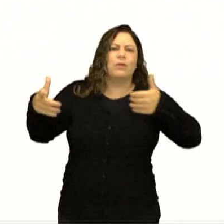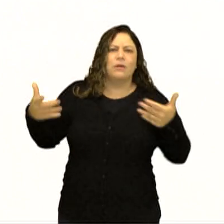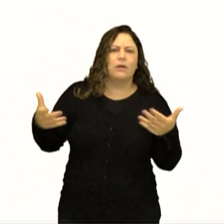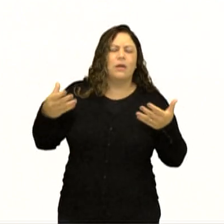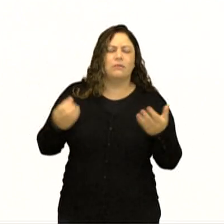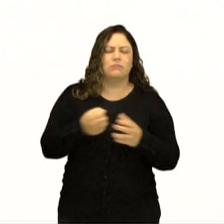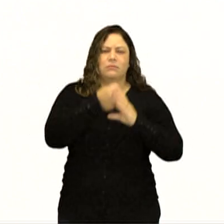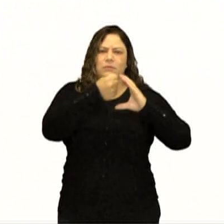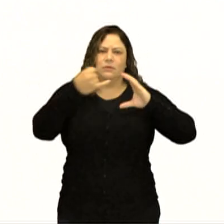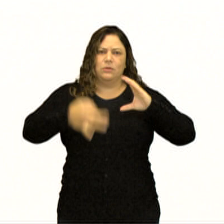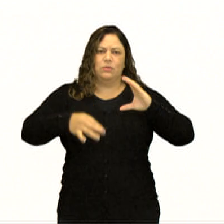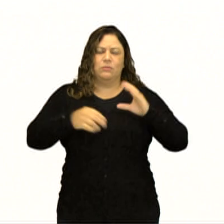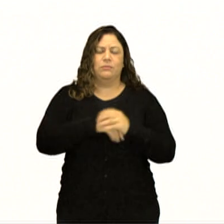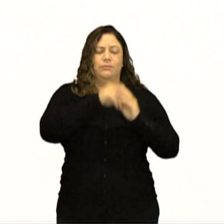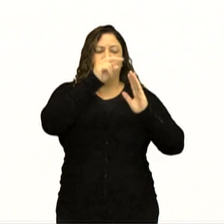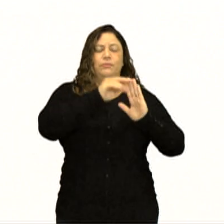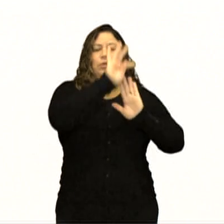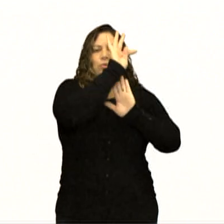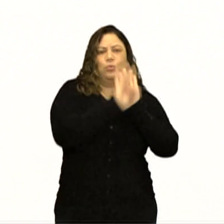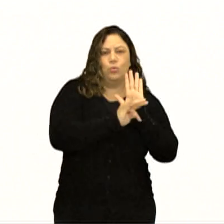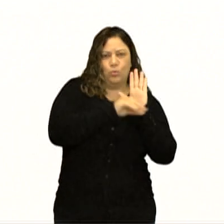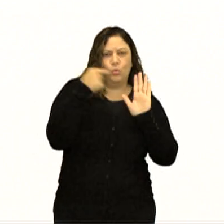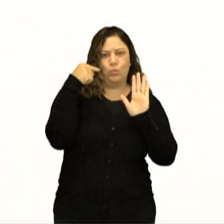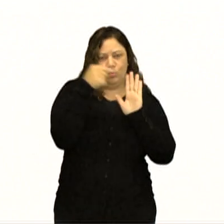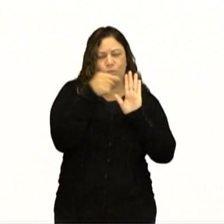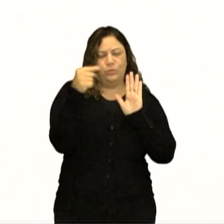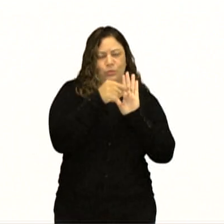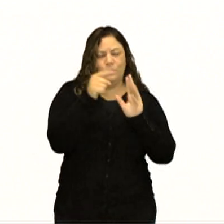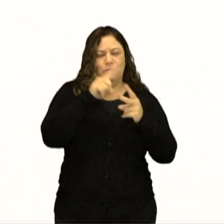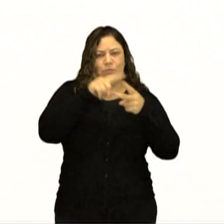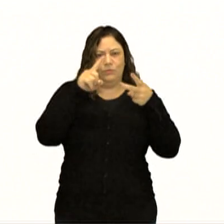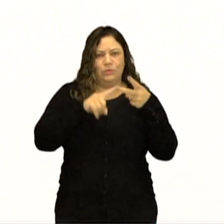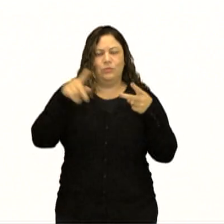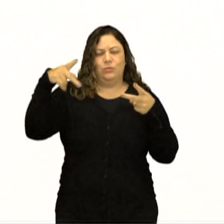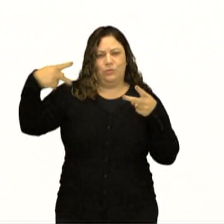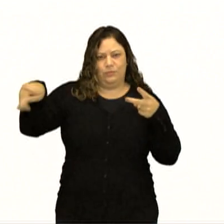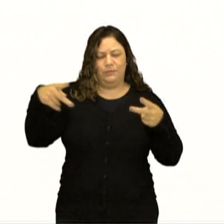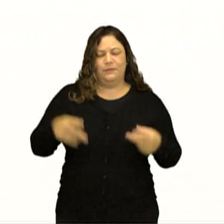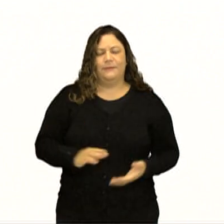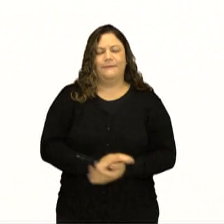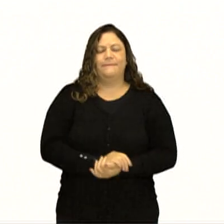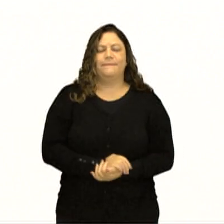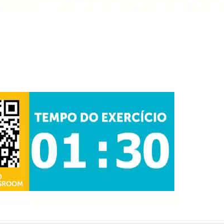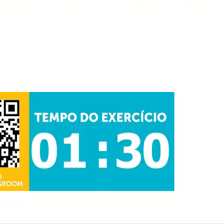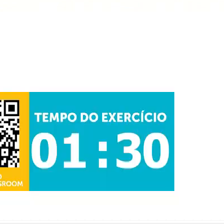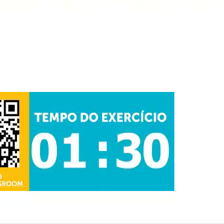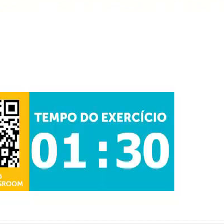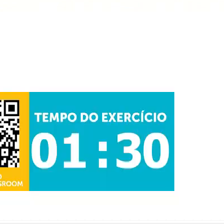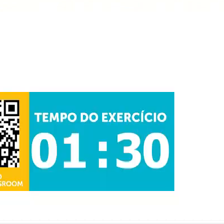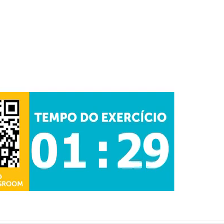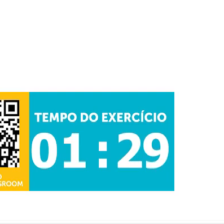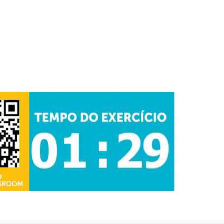do texto, com base no texto, que podemos atribuir a esses dois personagens.